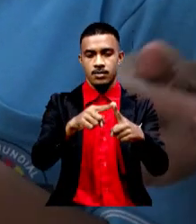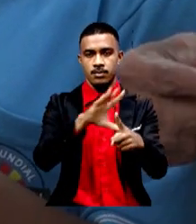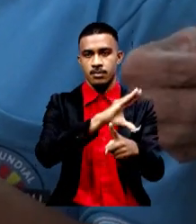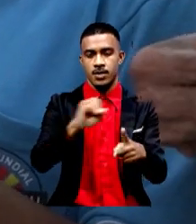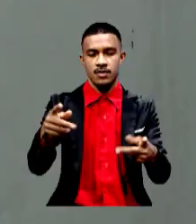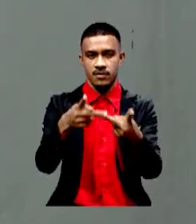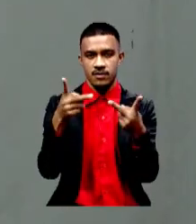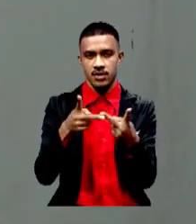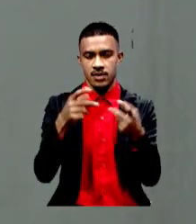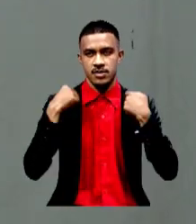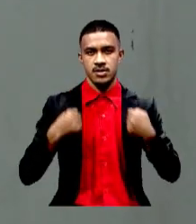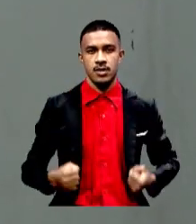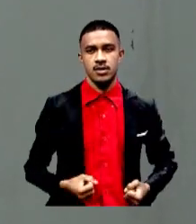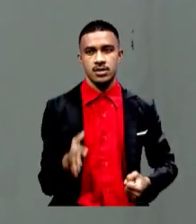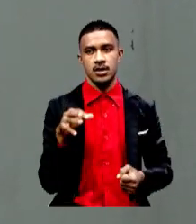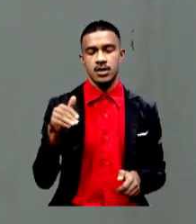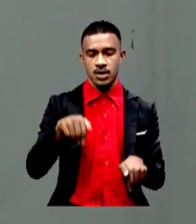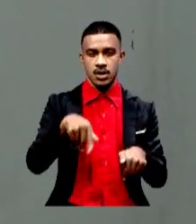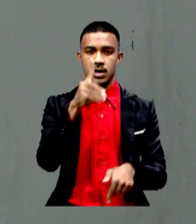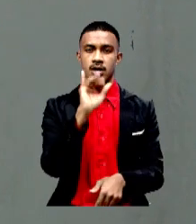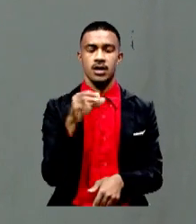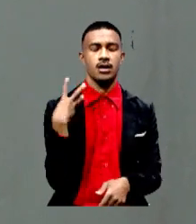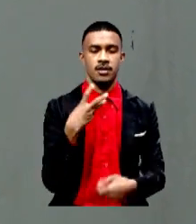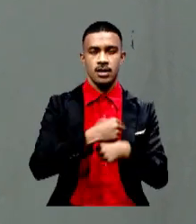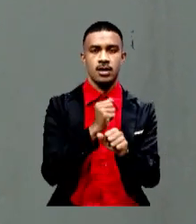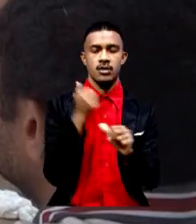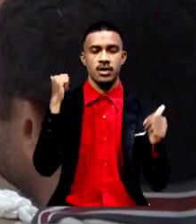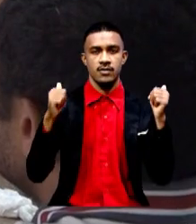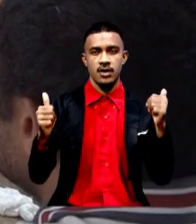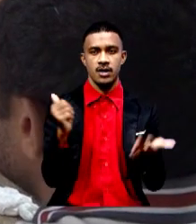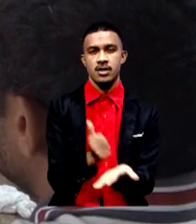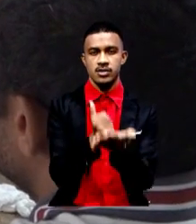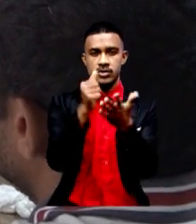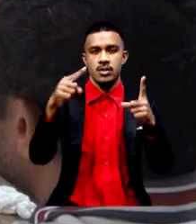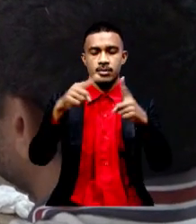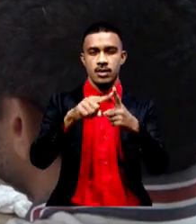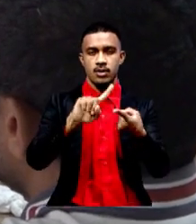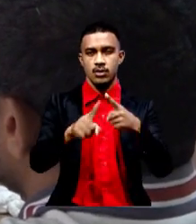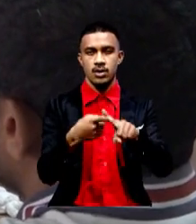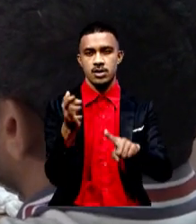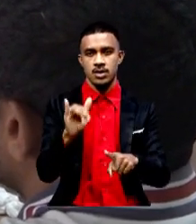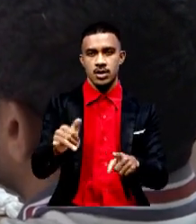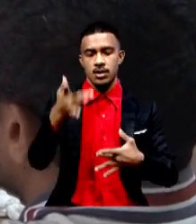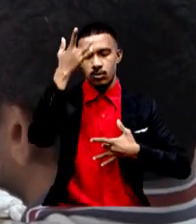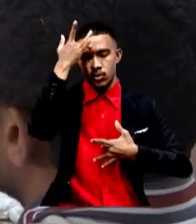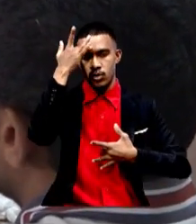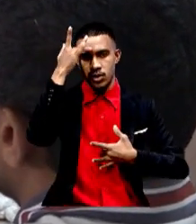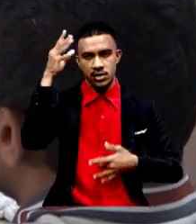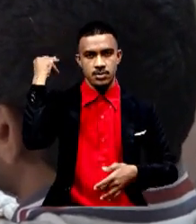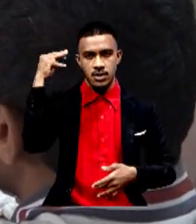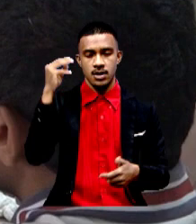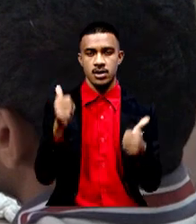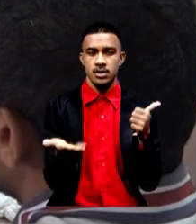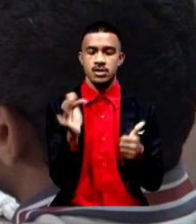sira iha dili ami mo sala aktividade ida atendimento ba maluk moras mental sira ne bema abandona